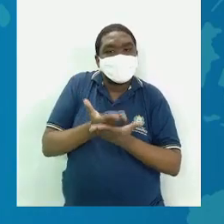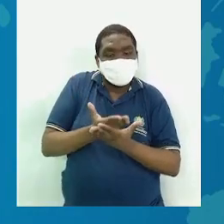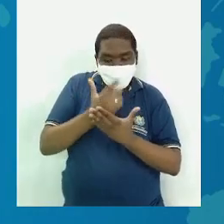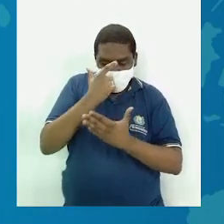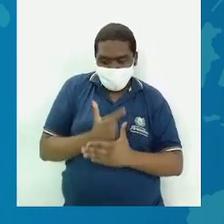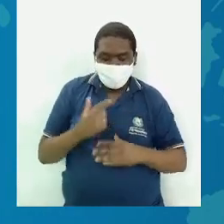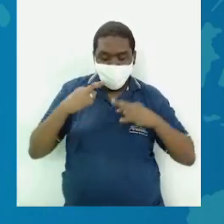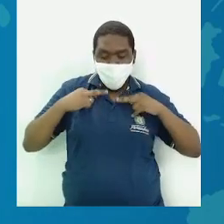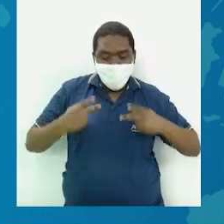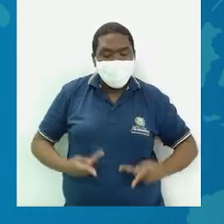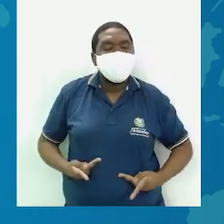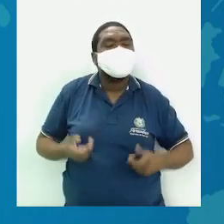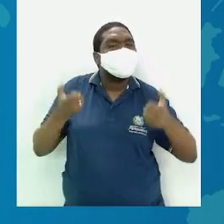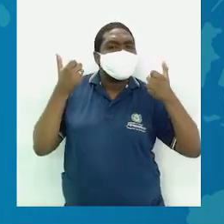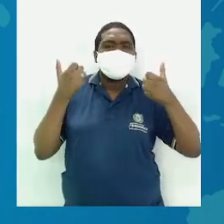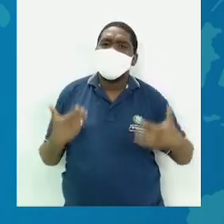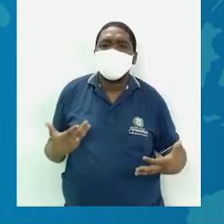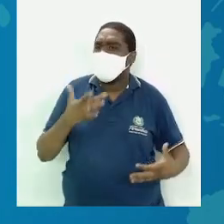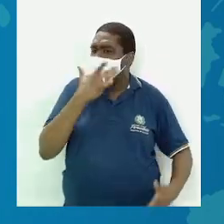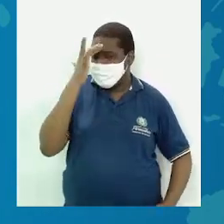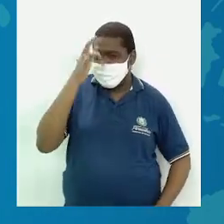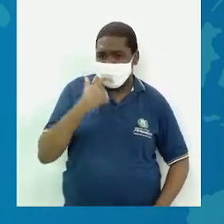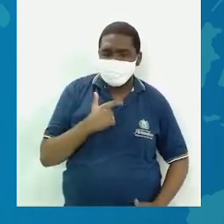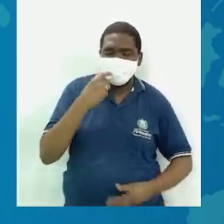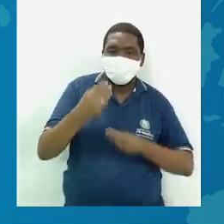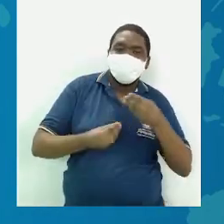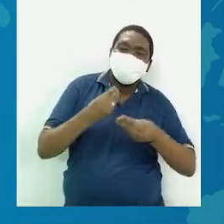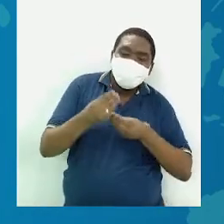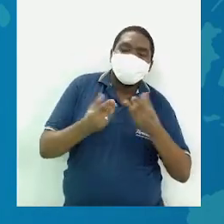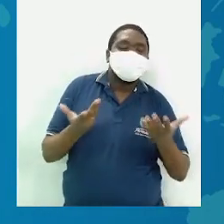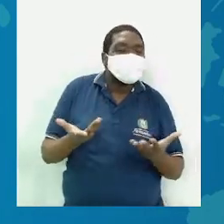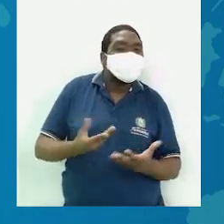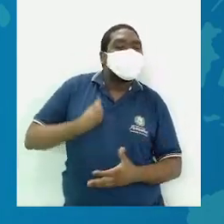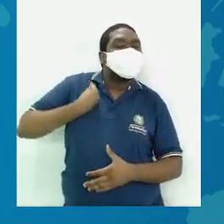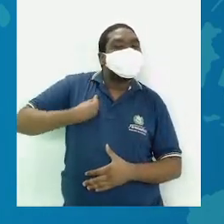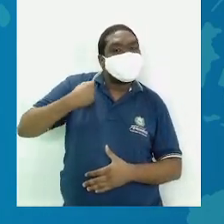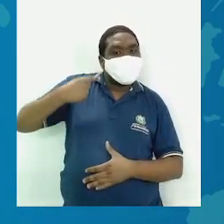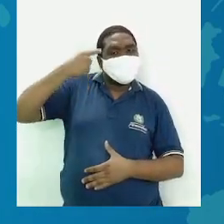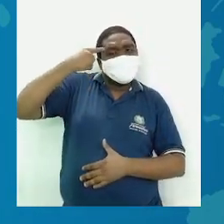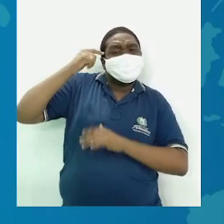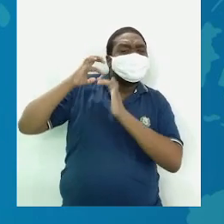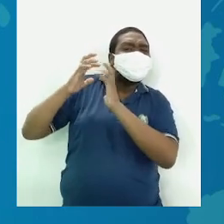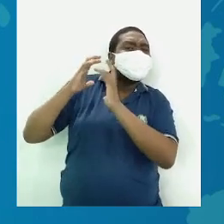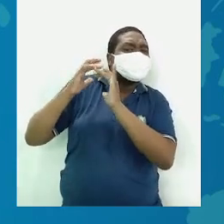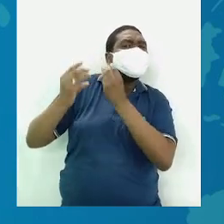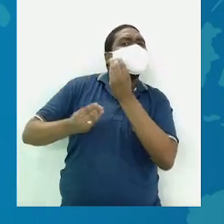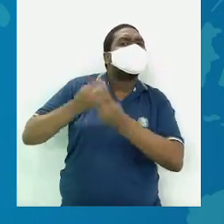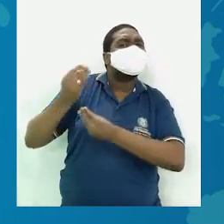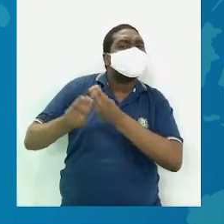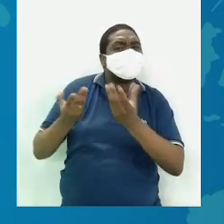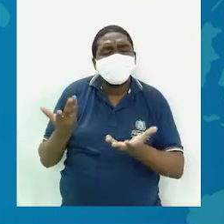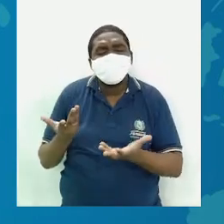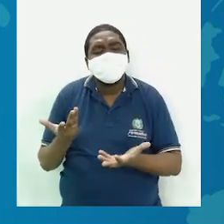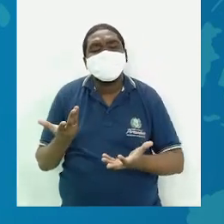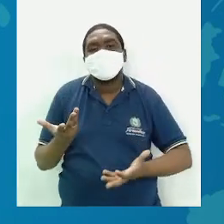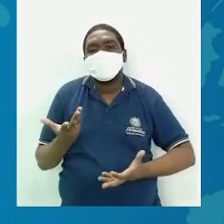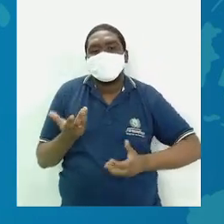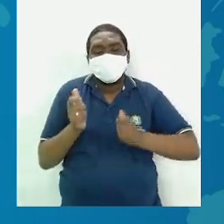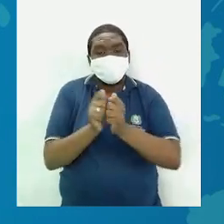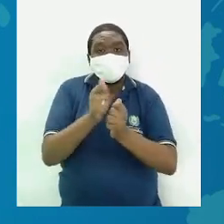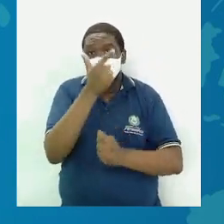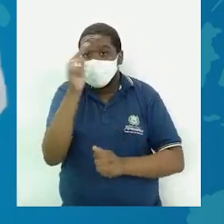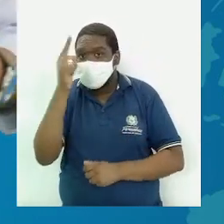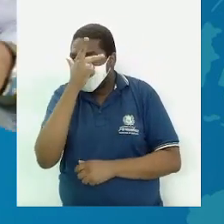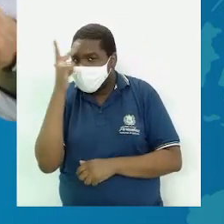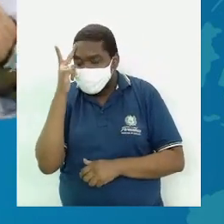de explicar o que é o homem, como quem, qual é a sua forma de pensar, como ele interage com o outro, como